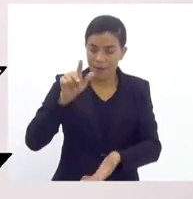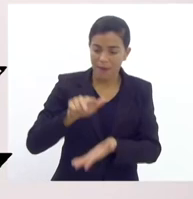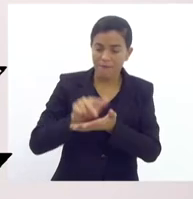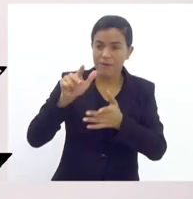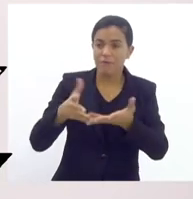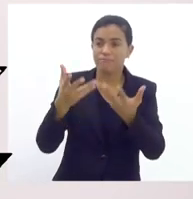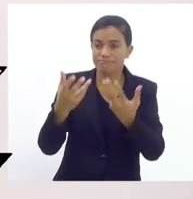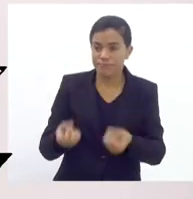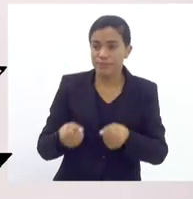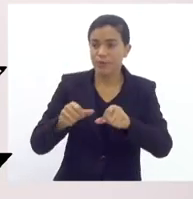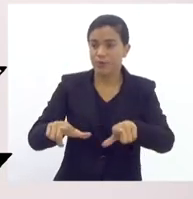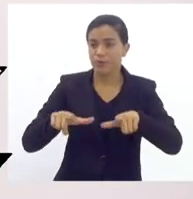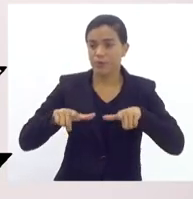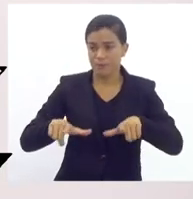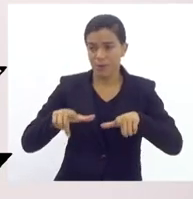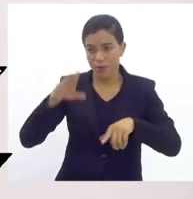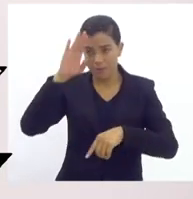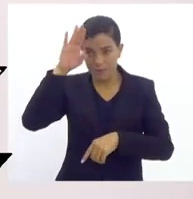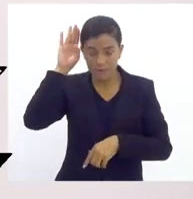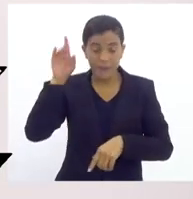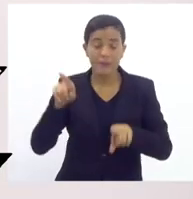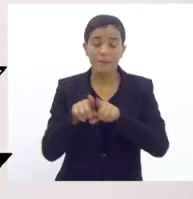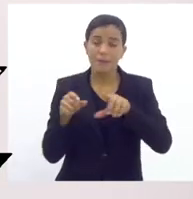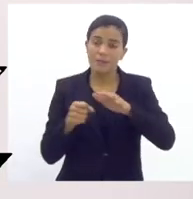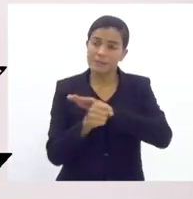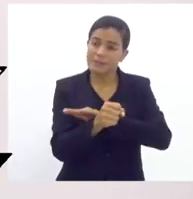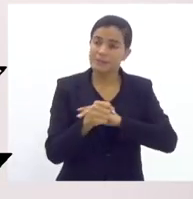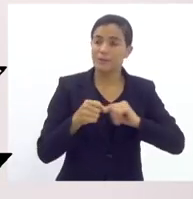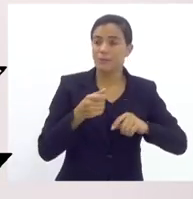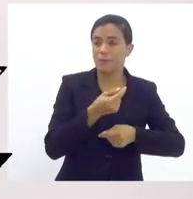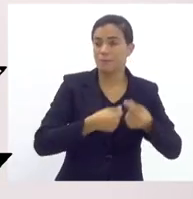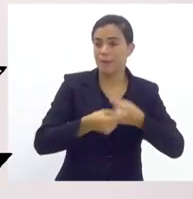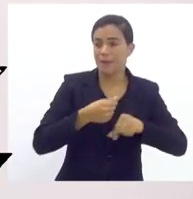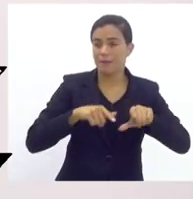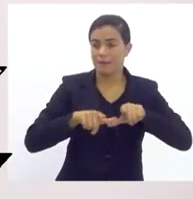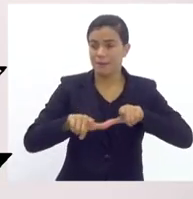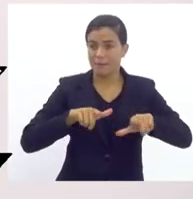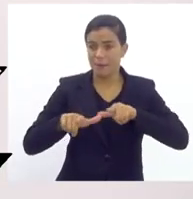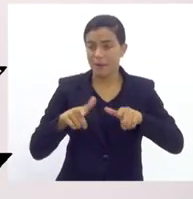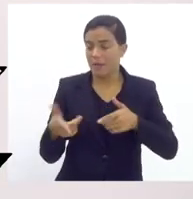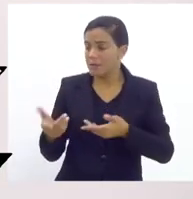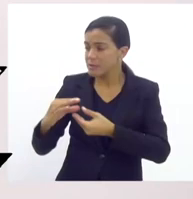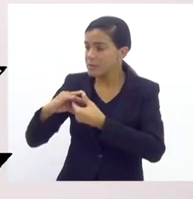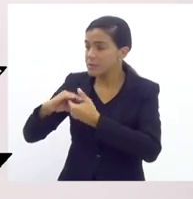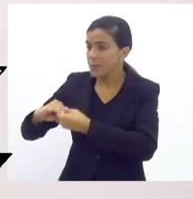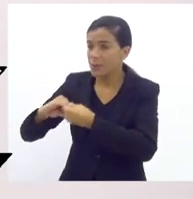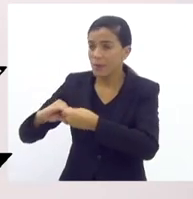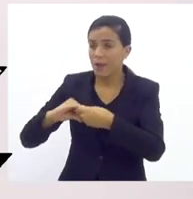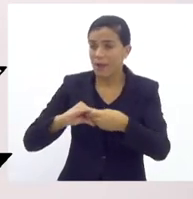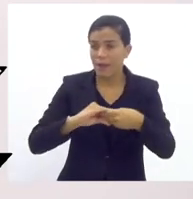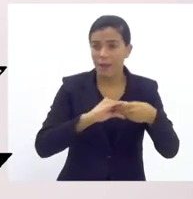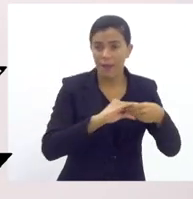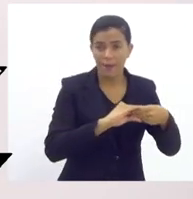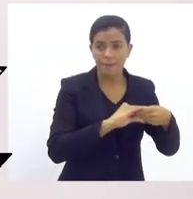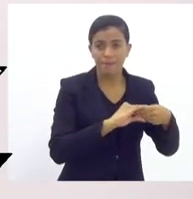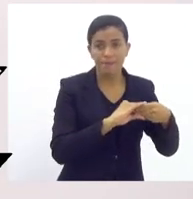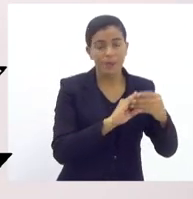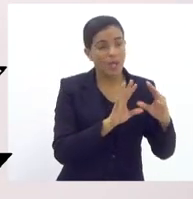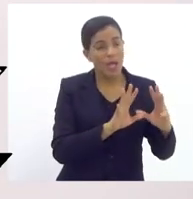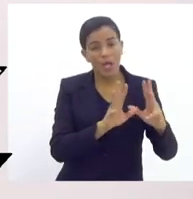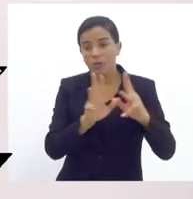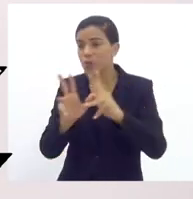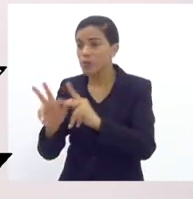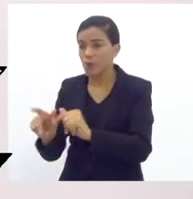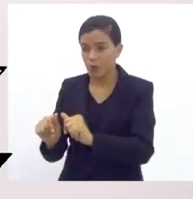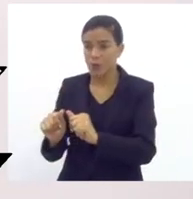dos diplomas e a inserção dessas pessoas no mercado de trabalho eu aqui além de saudar saudar toda todos os